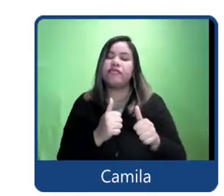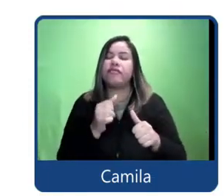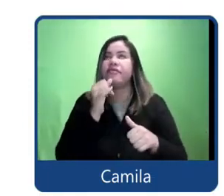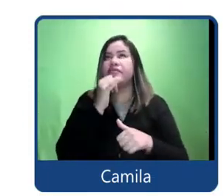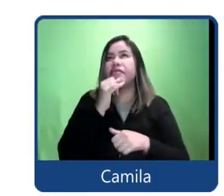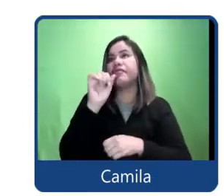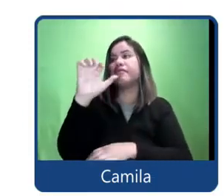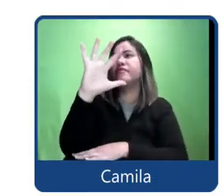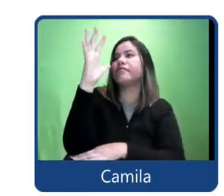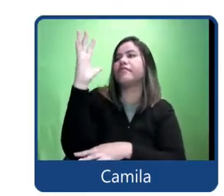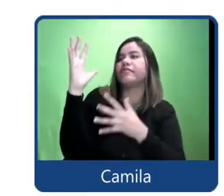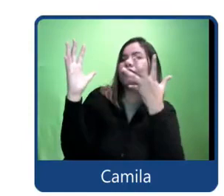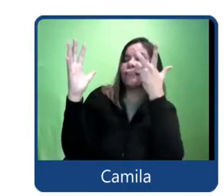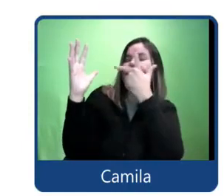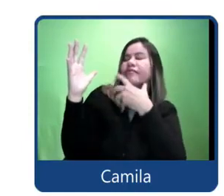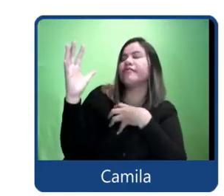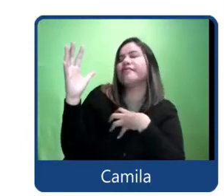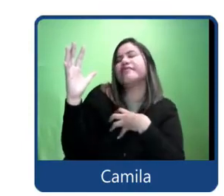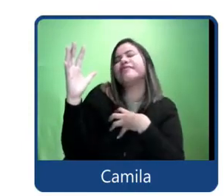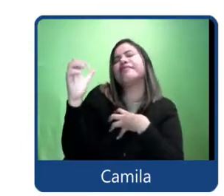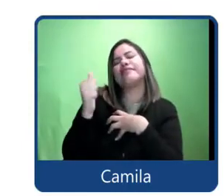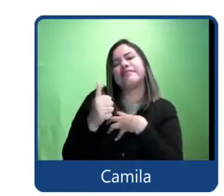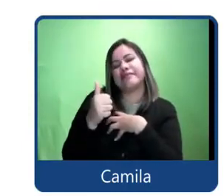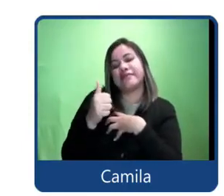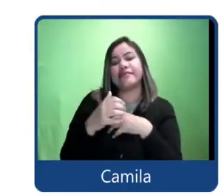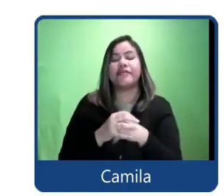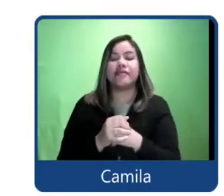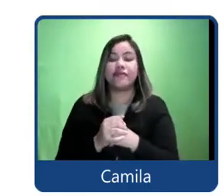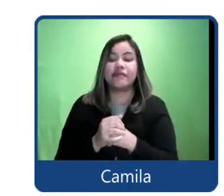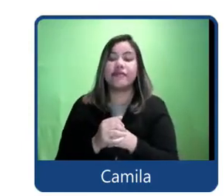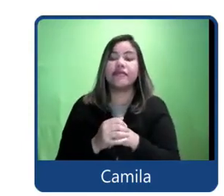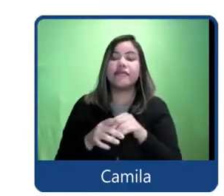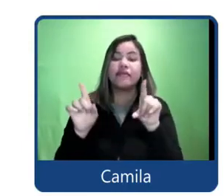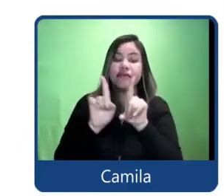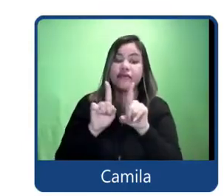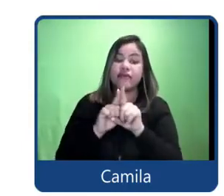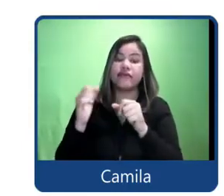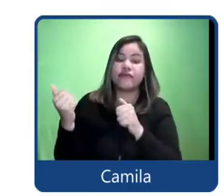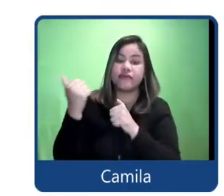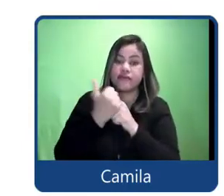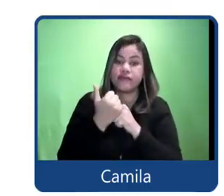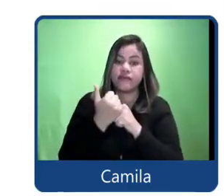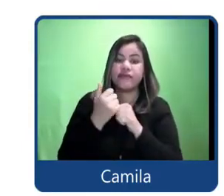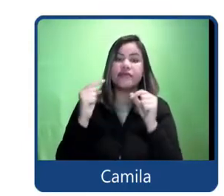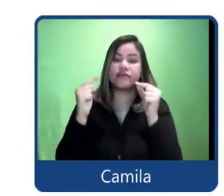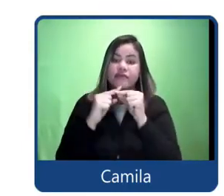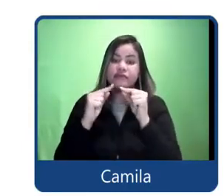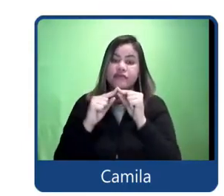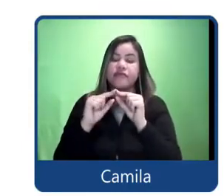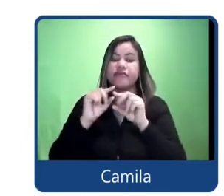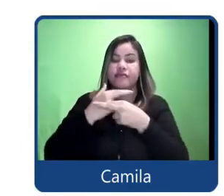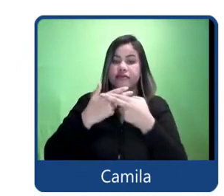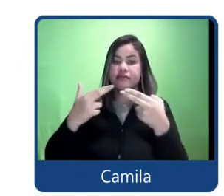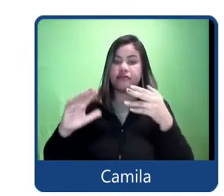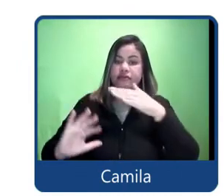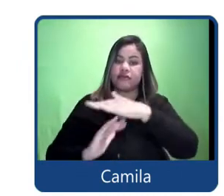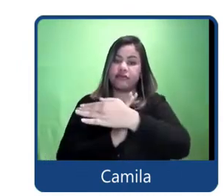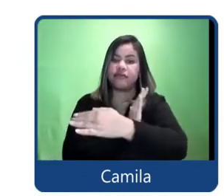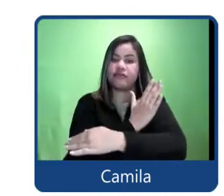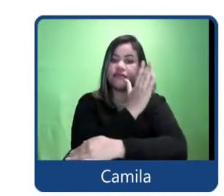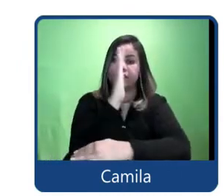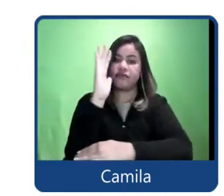né, e os de suporte, que eles vão estar justamente dando suporte para que esses outros serviços ecossistêmicos